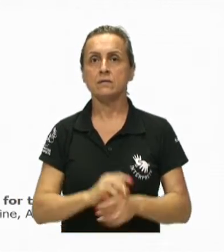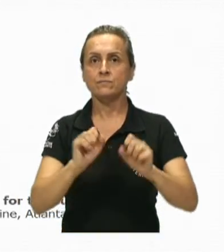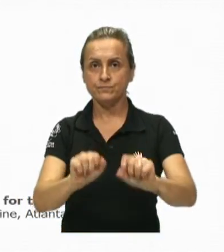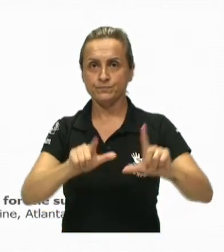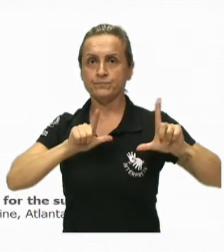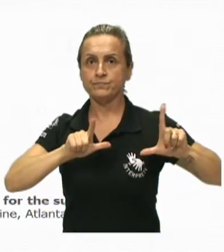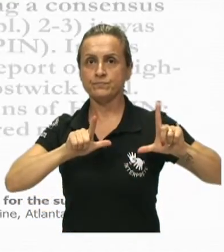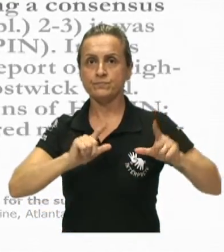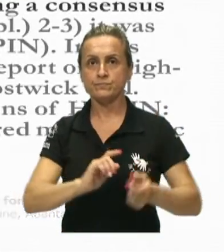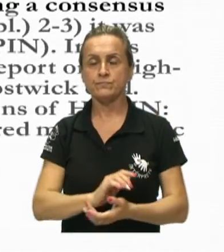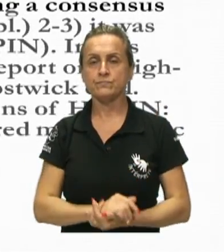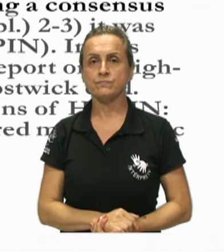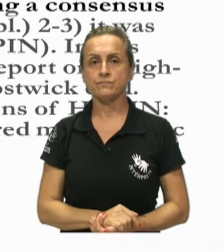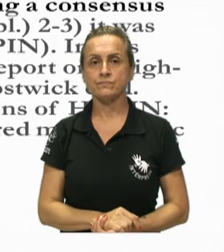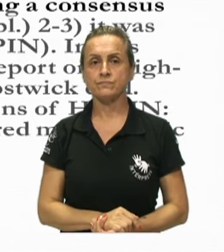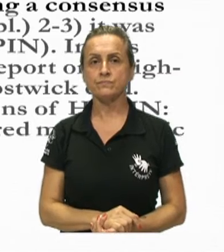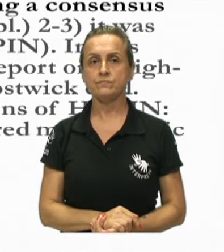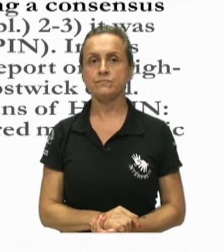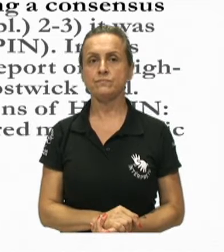Próximo.